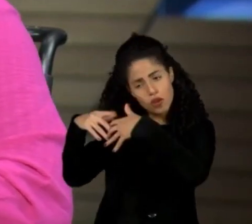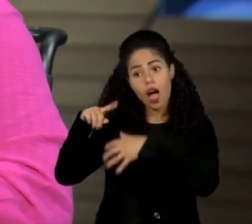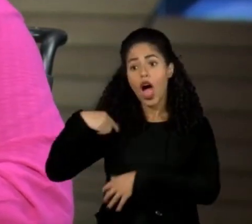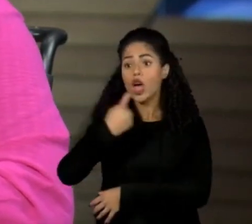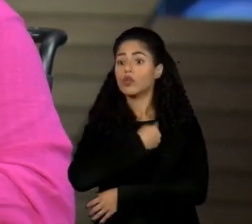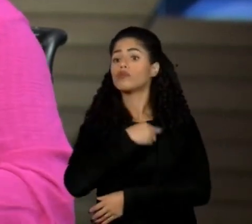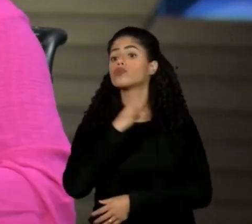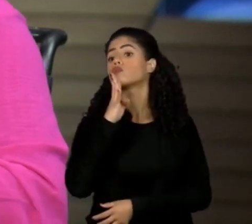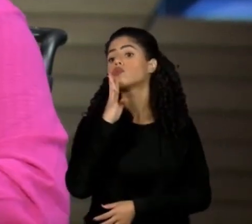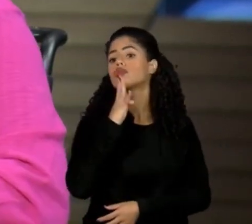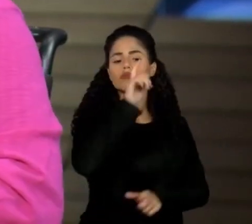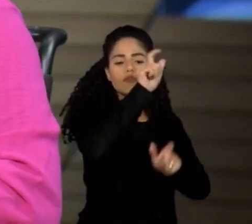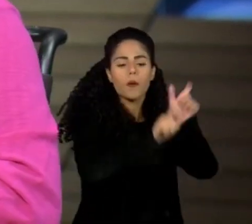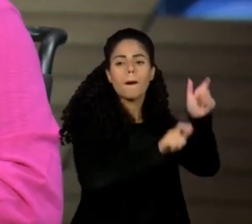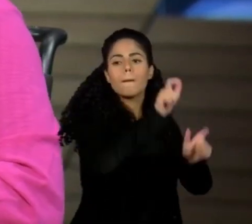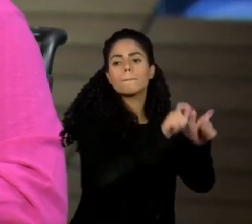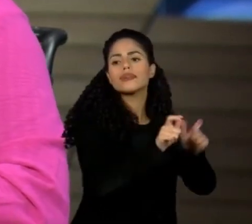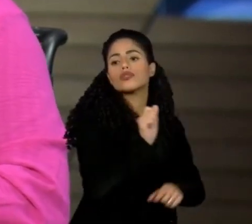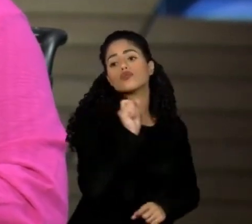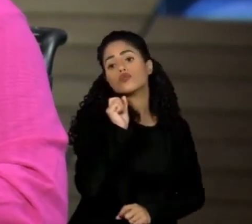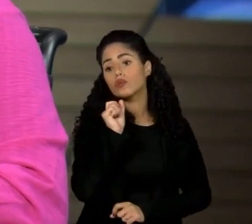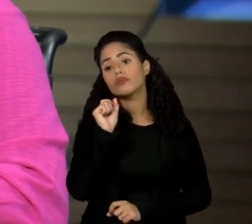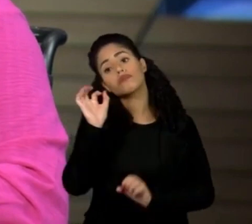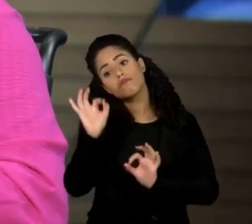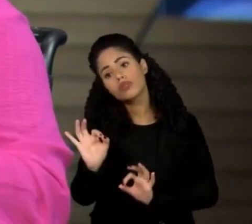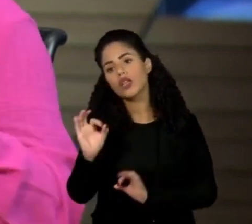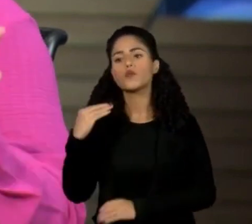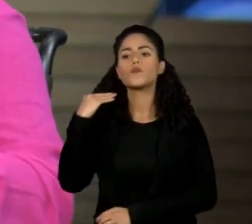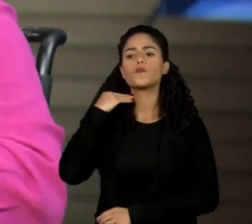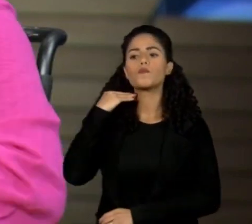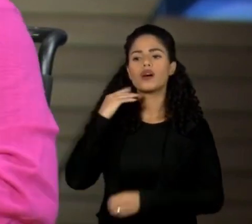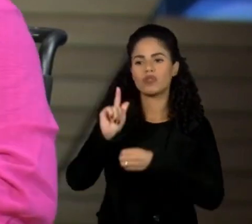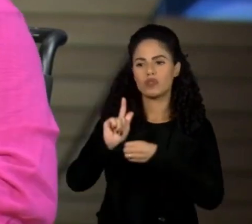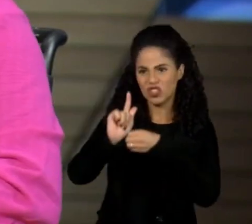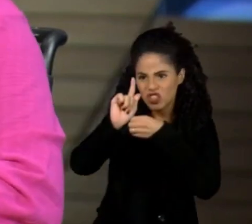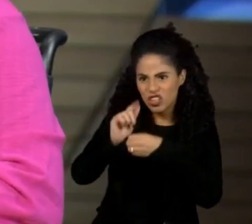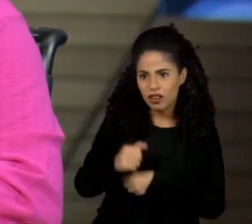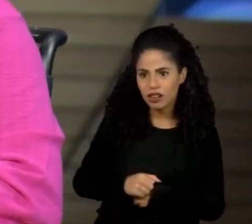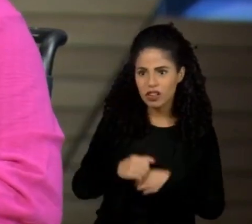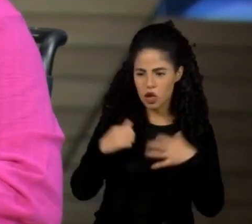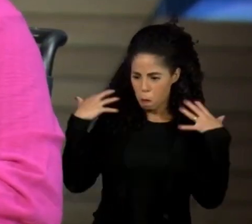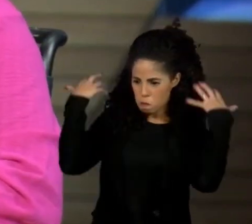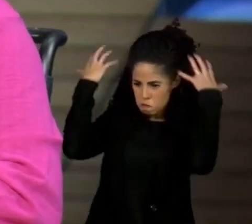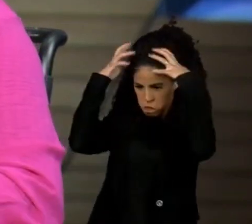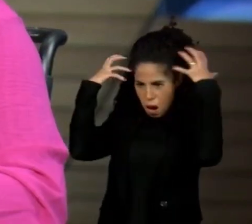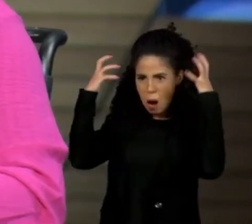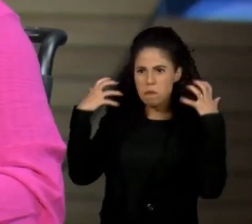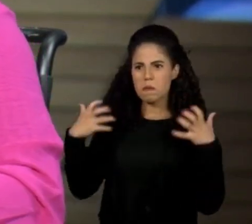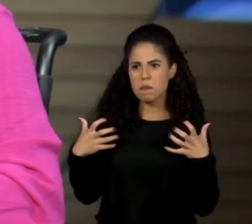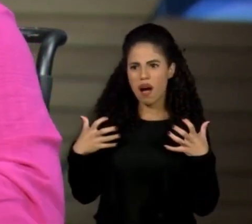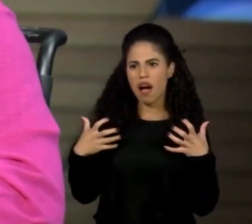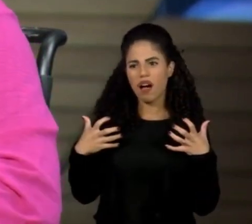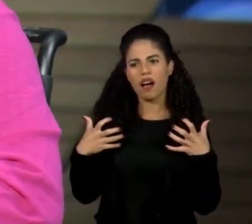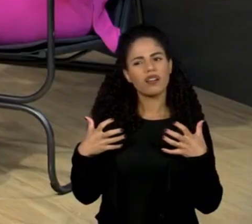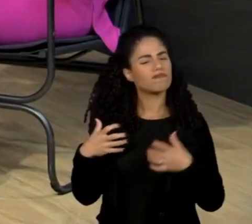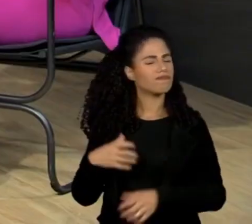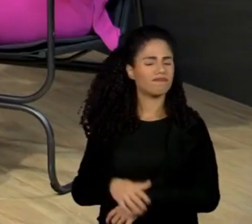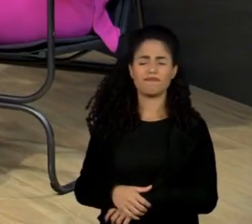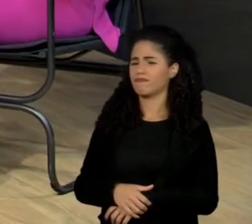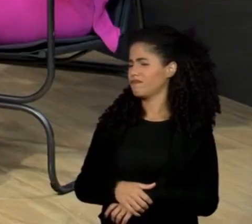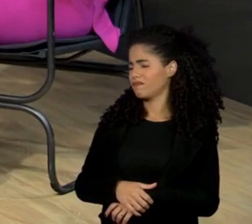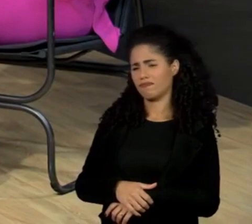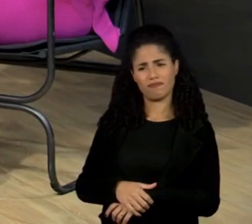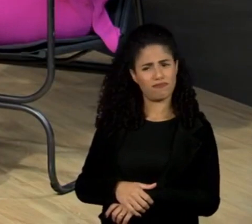negras por exemplo gerentes de um de um banco ostentando o seu belo Black dificilmente a gente vai